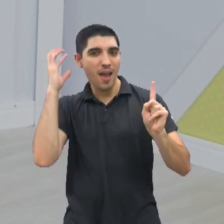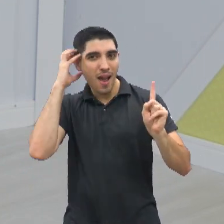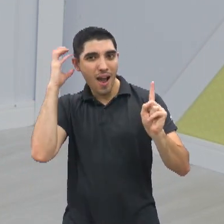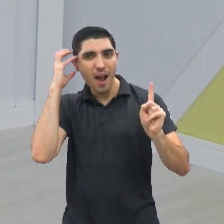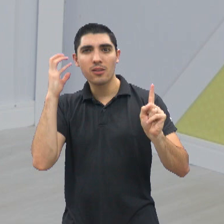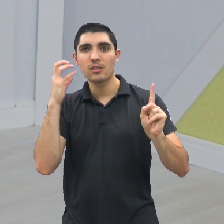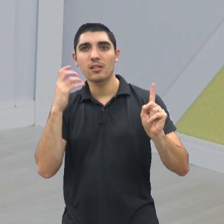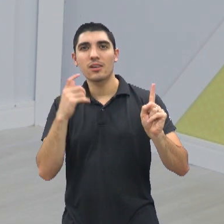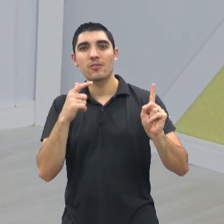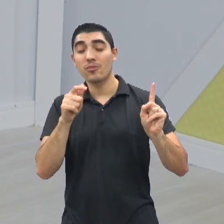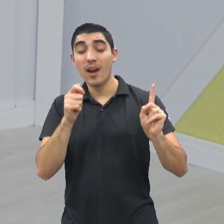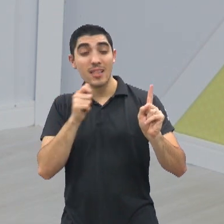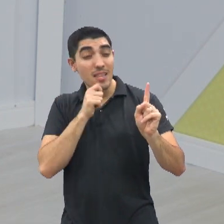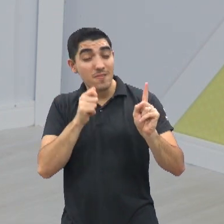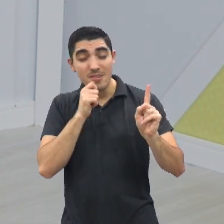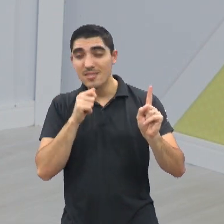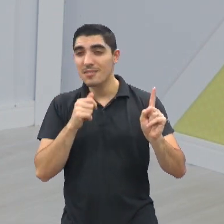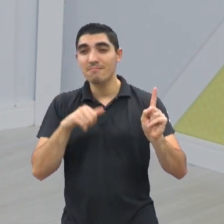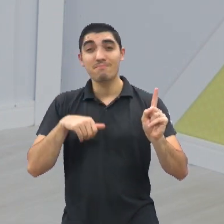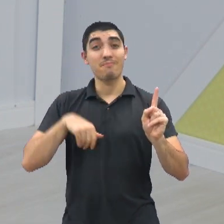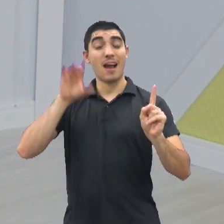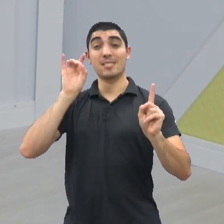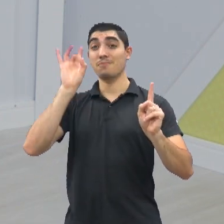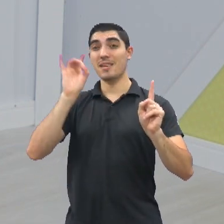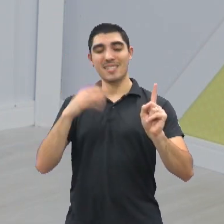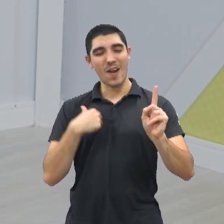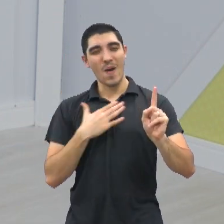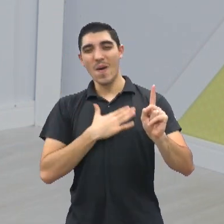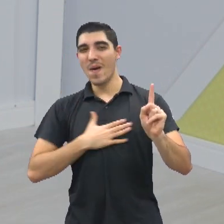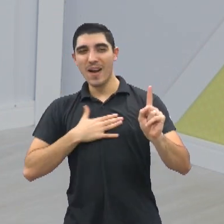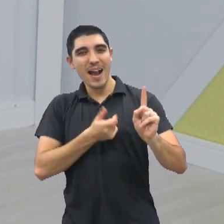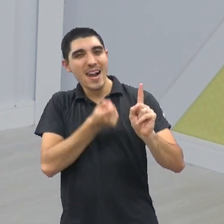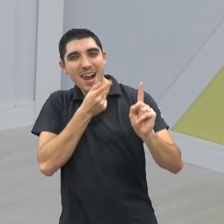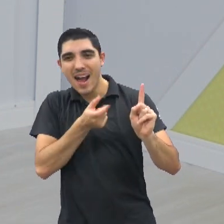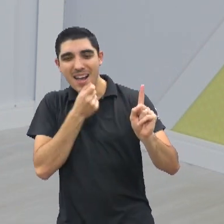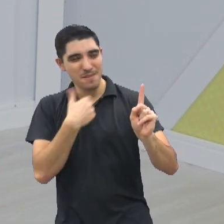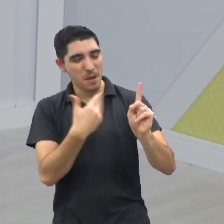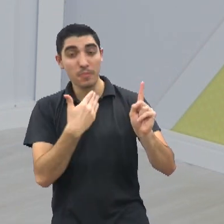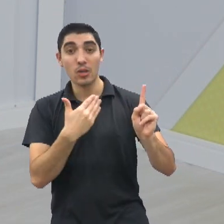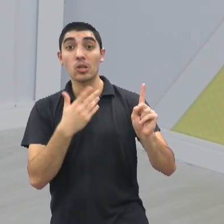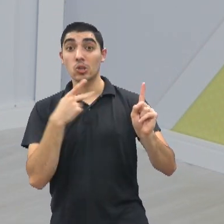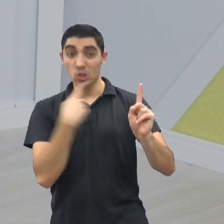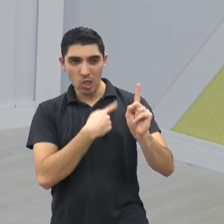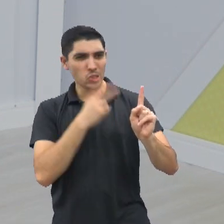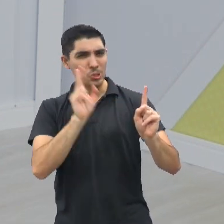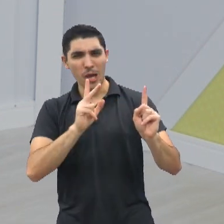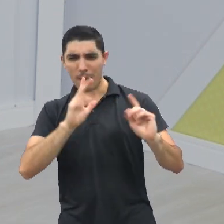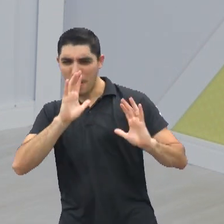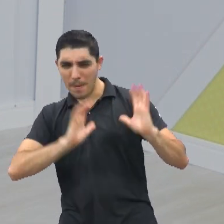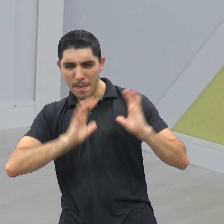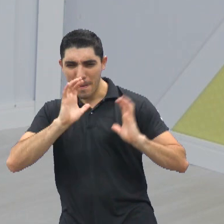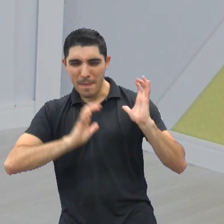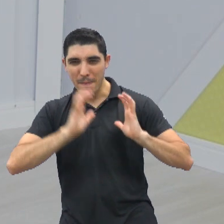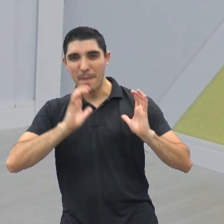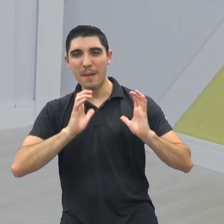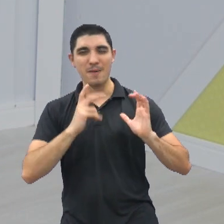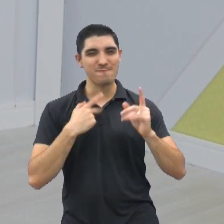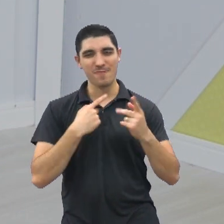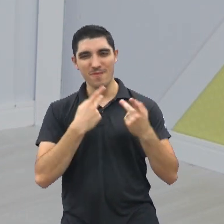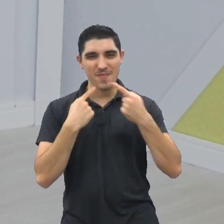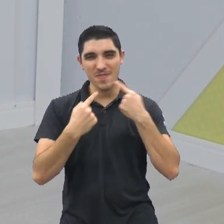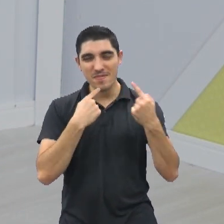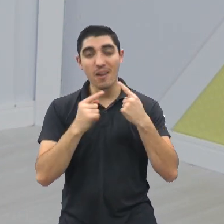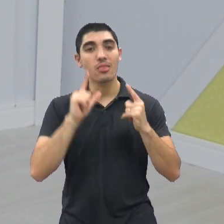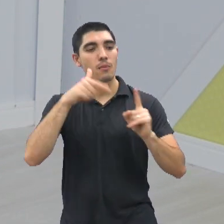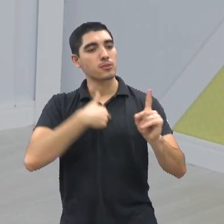nitroglicerina que eu já fiz na vida e depois dessa entrevista nós quebramos o Pau No Ar ao vivo pela rádio e depois disso a gente se